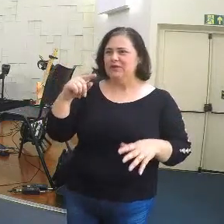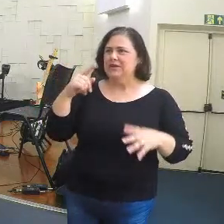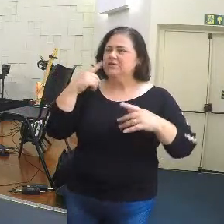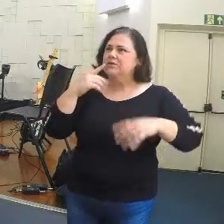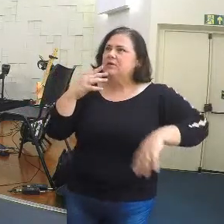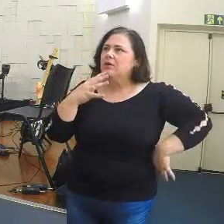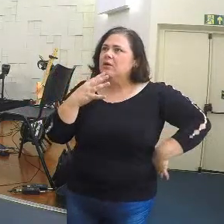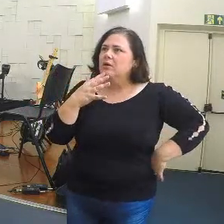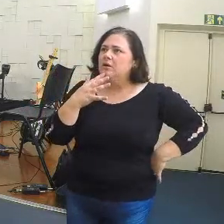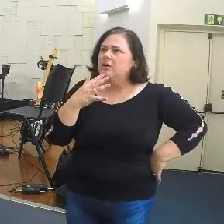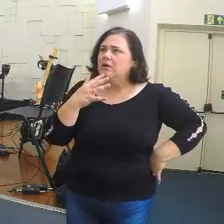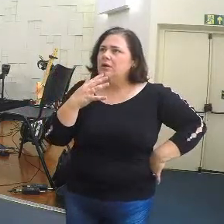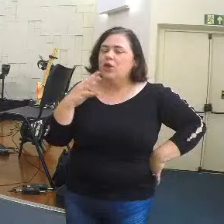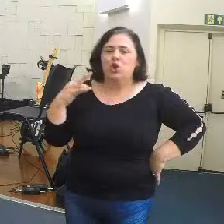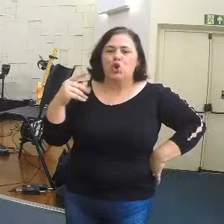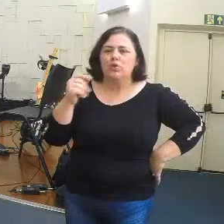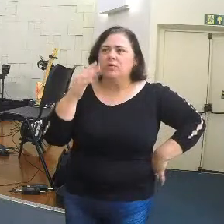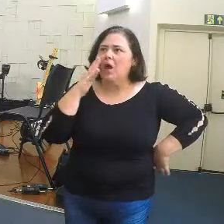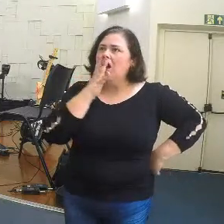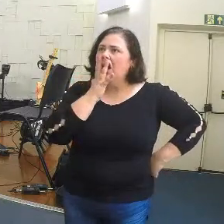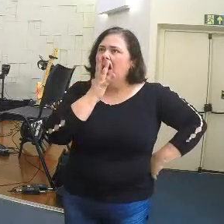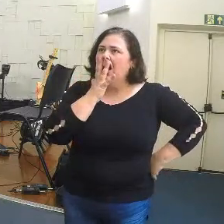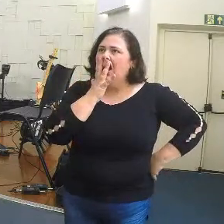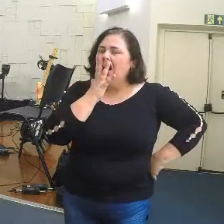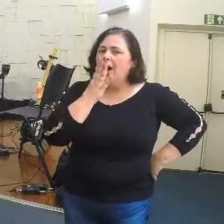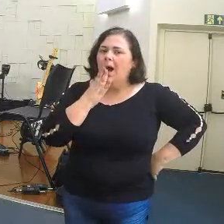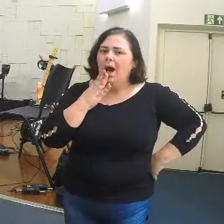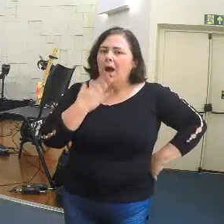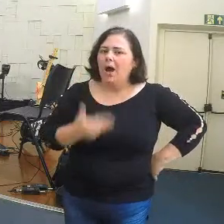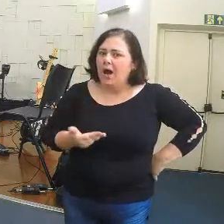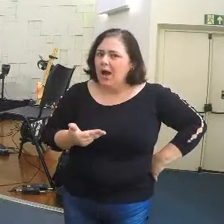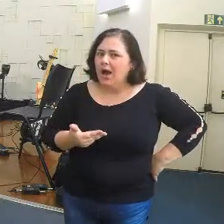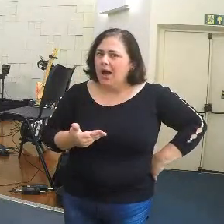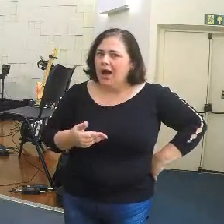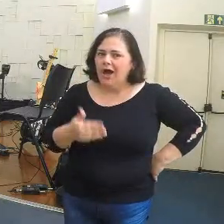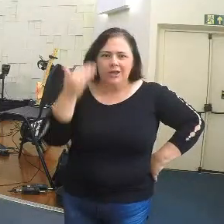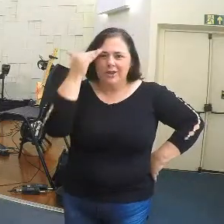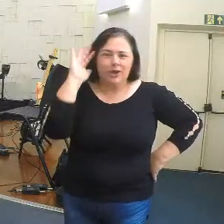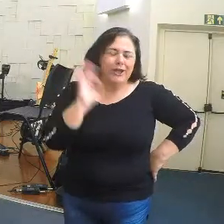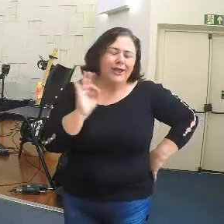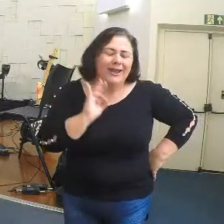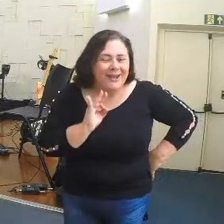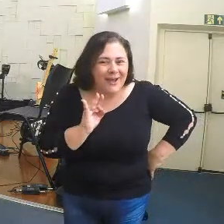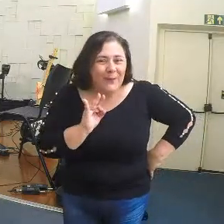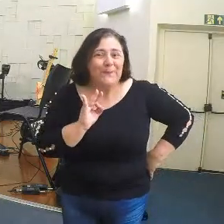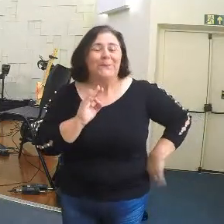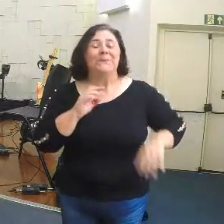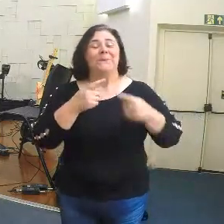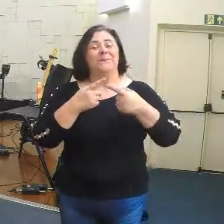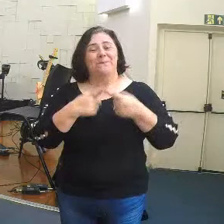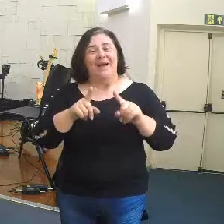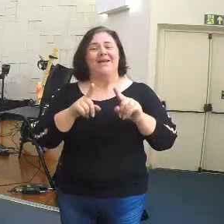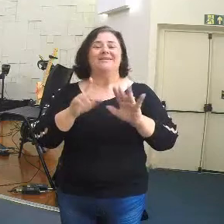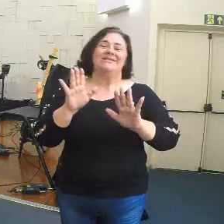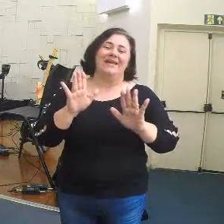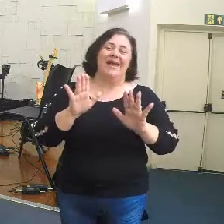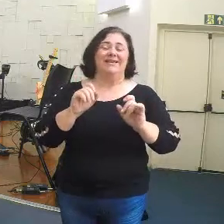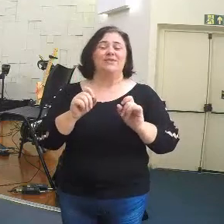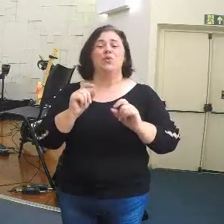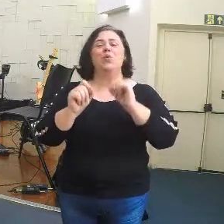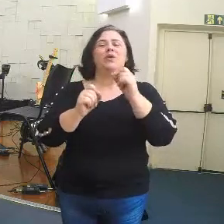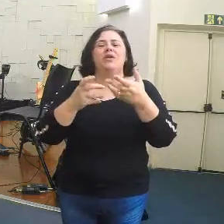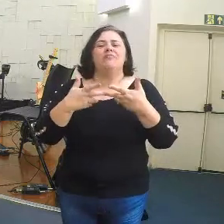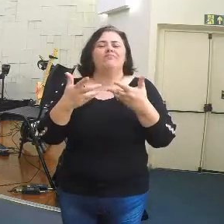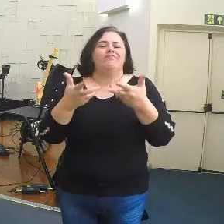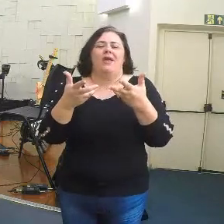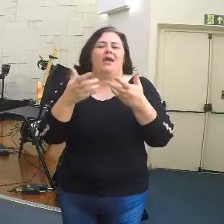de glorificar a Deus. É o nosso limite, pastor Igor. Mas é isso que nós compreendemos biblicamente. O que nós estamos querendo dizer